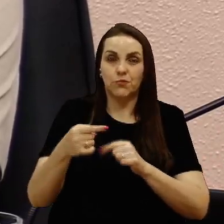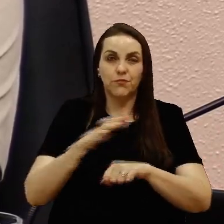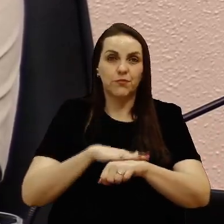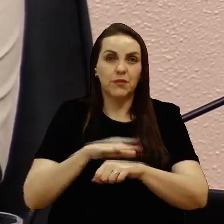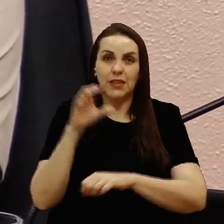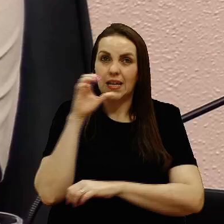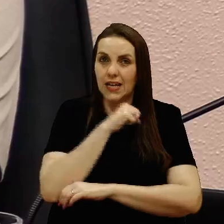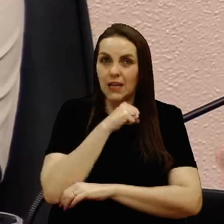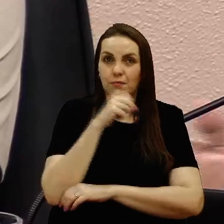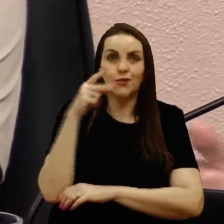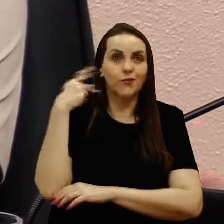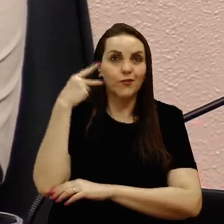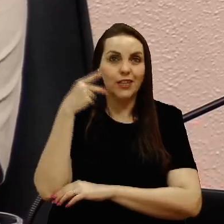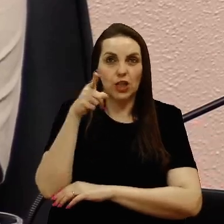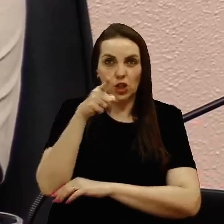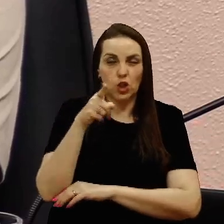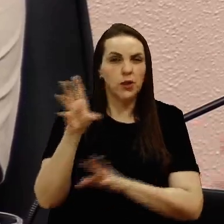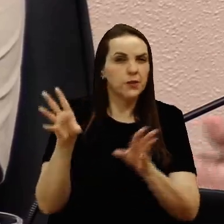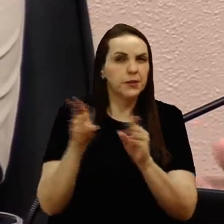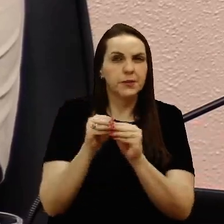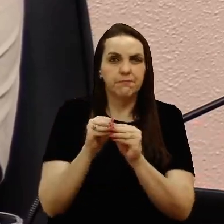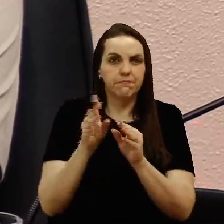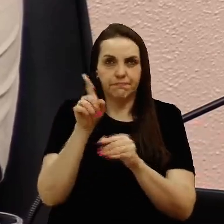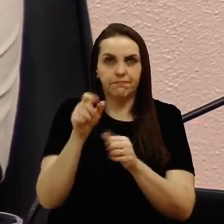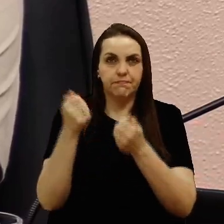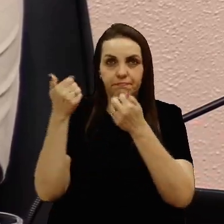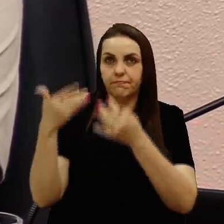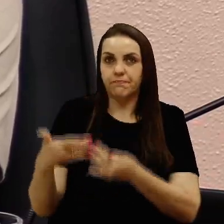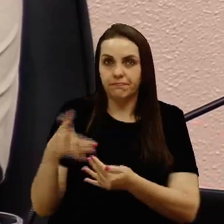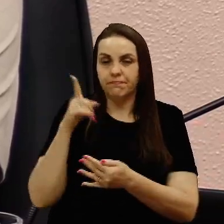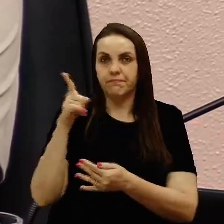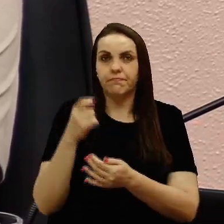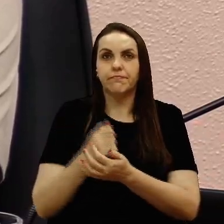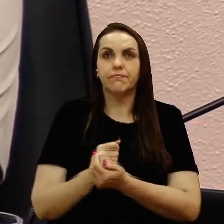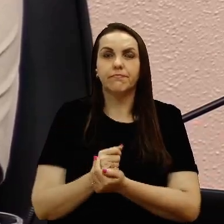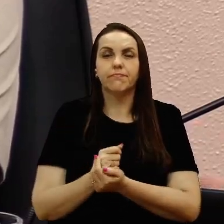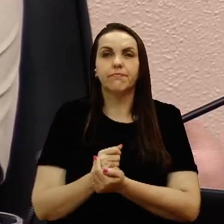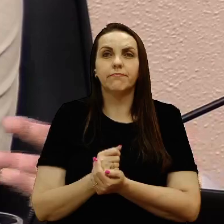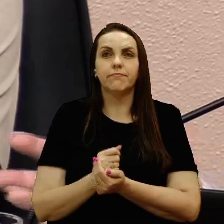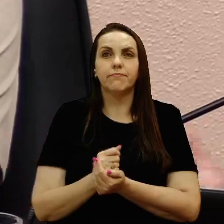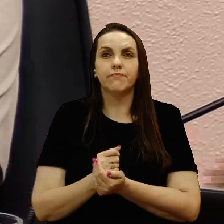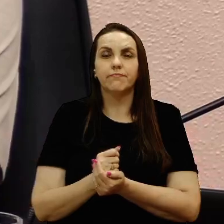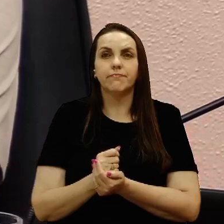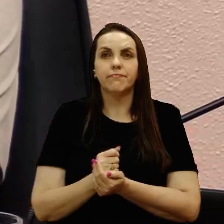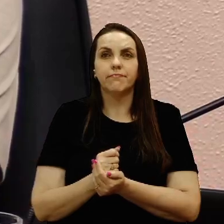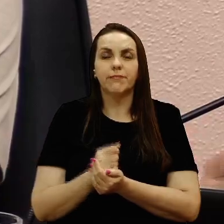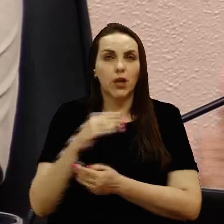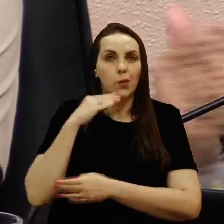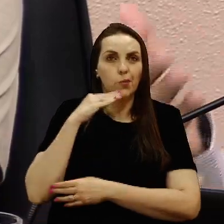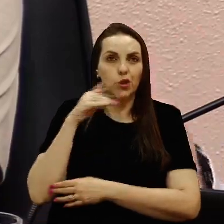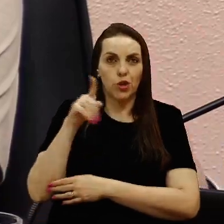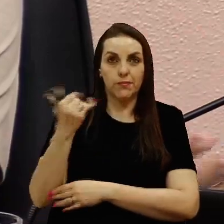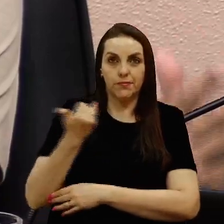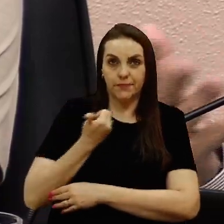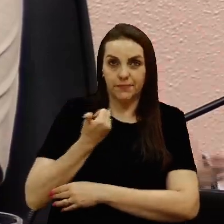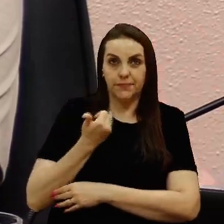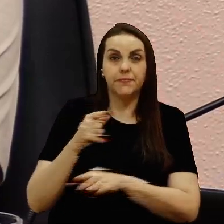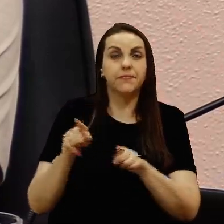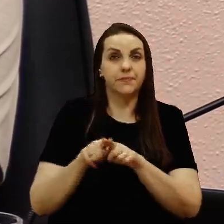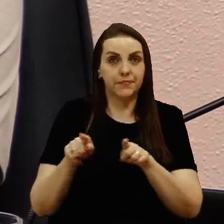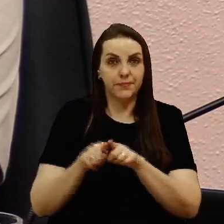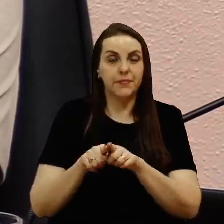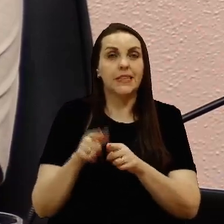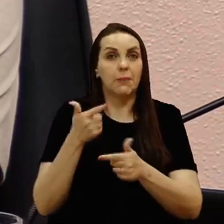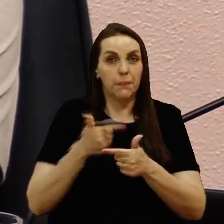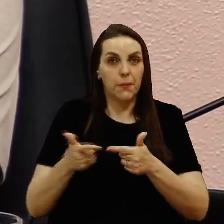uma breve síntese do que foi falado. Já me dizia o vereador Bortola que ainda podemos ter problemas aqui